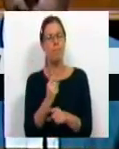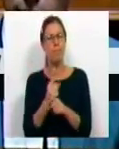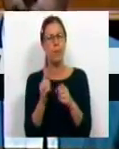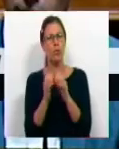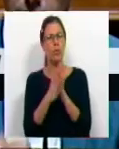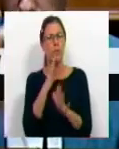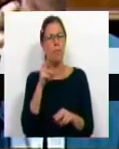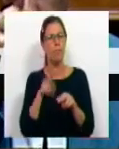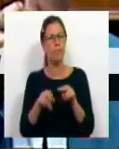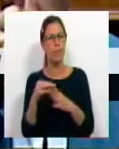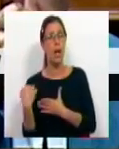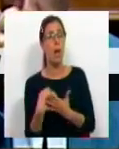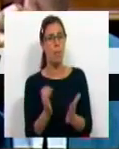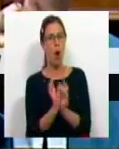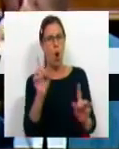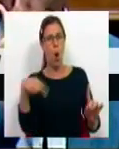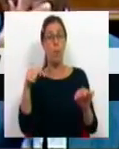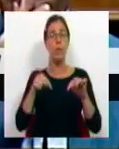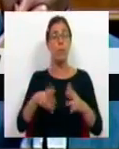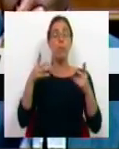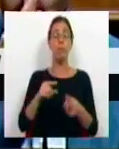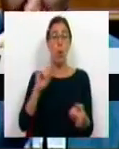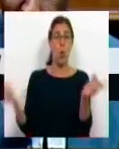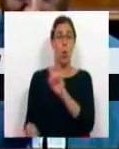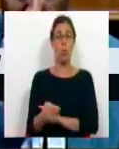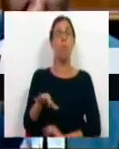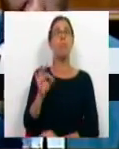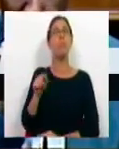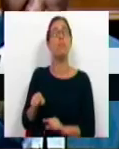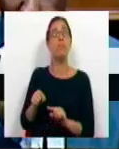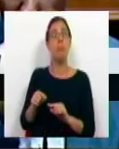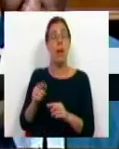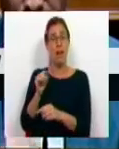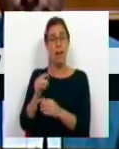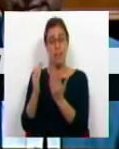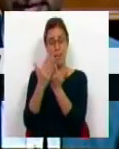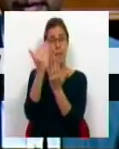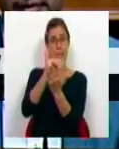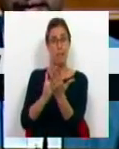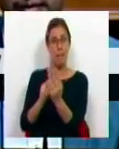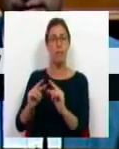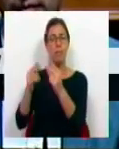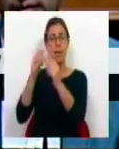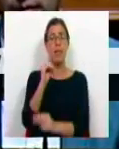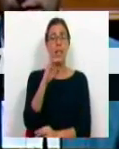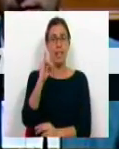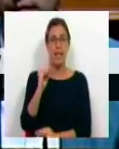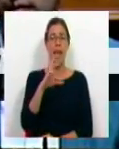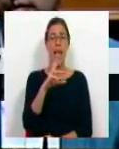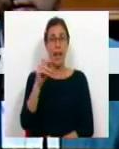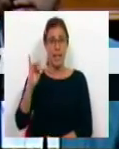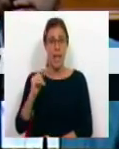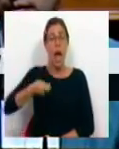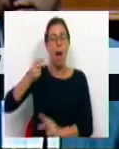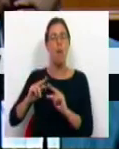de todos os cortes dos apoios sociais. Este orçamento escolhe o contrário, descongela o indexante, aumenta o CSI, o RSI